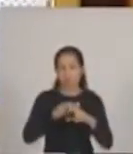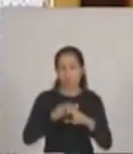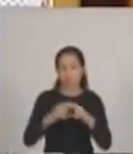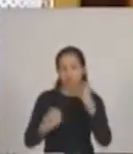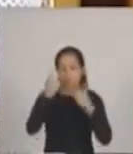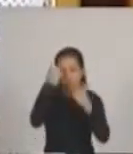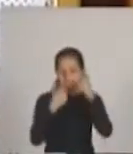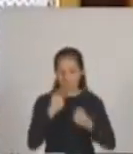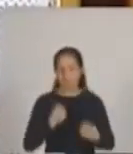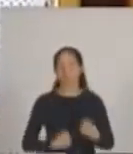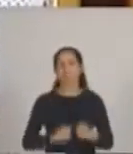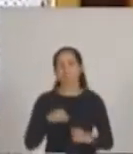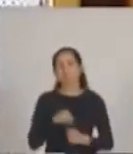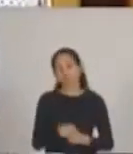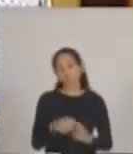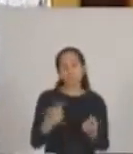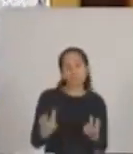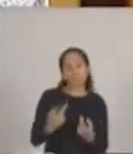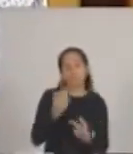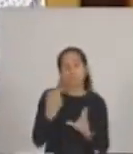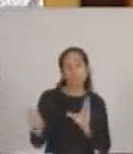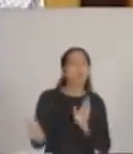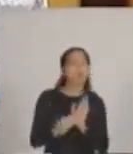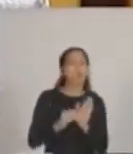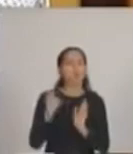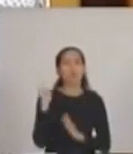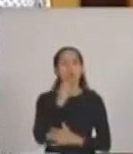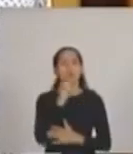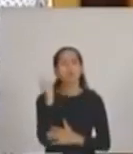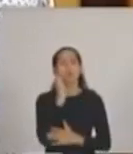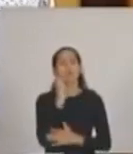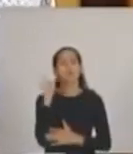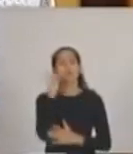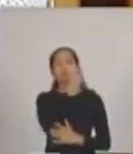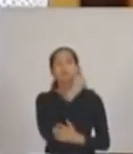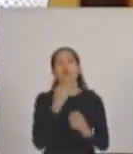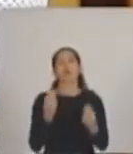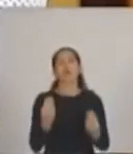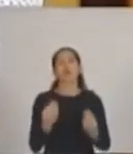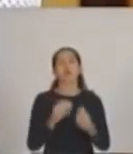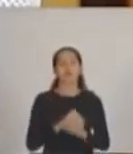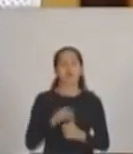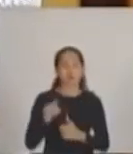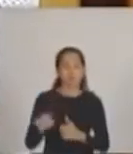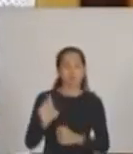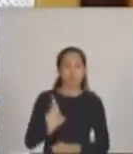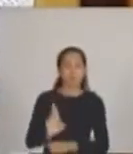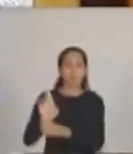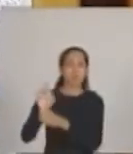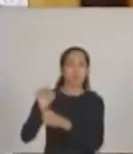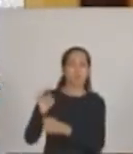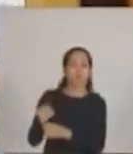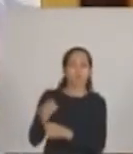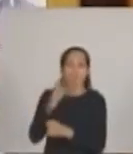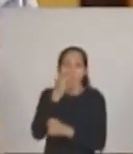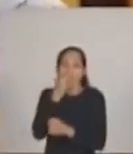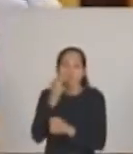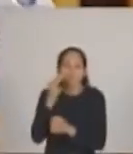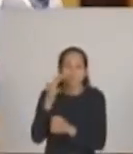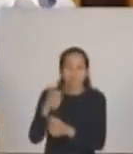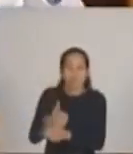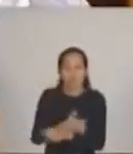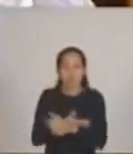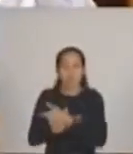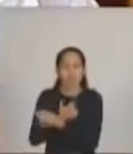e emergência, fica difícil. O problema é que a procuradoria vê com o olho frio da lei. Mas o que eu estou querendo dar aqui na